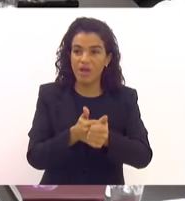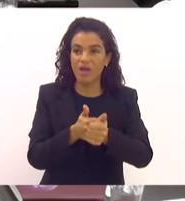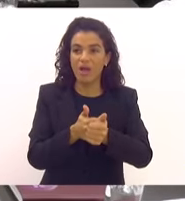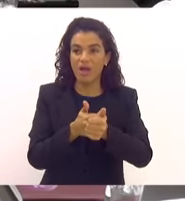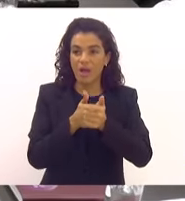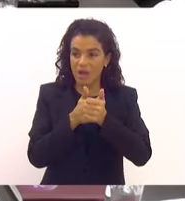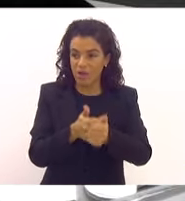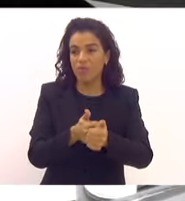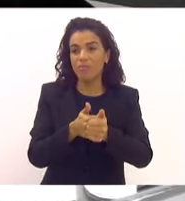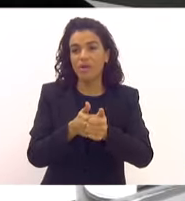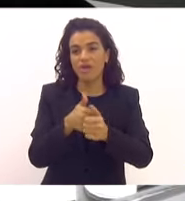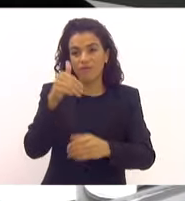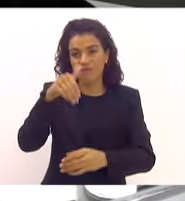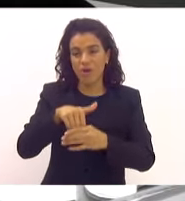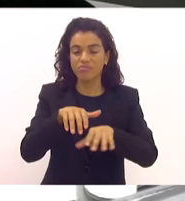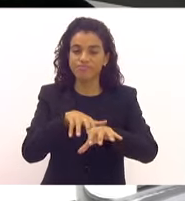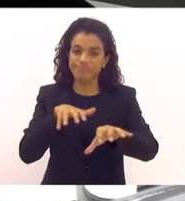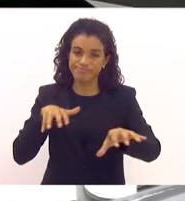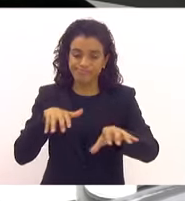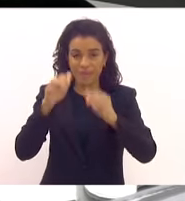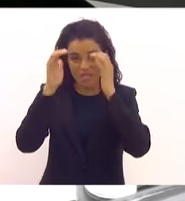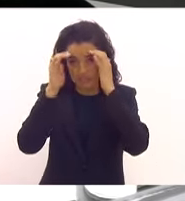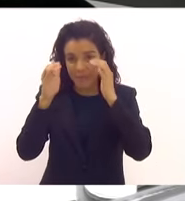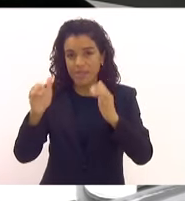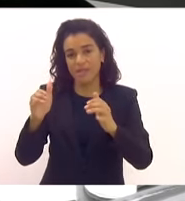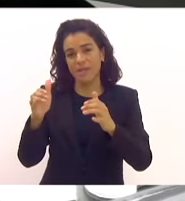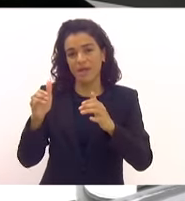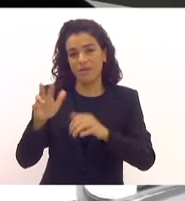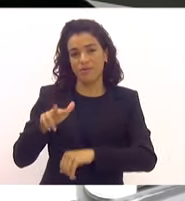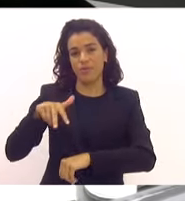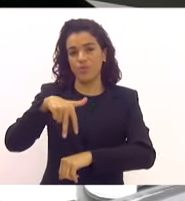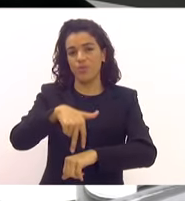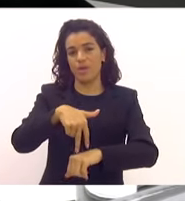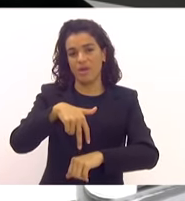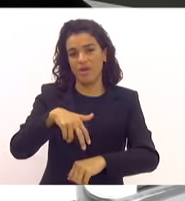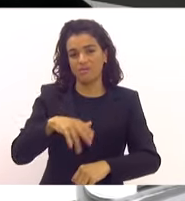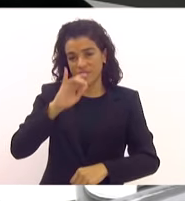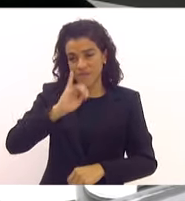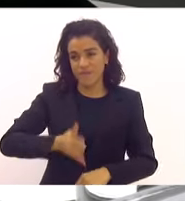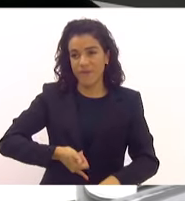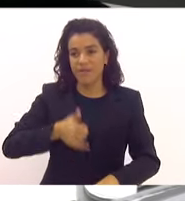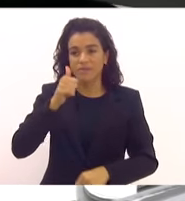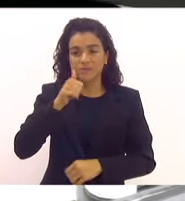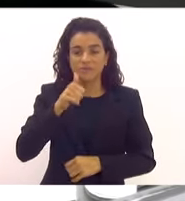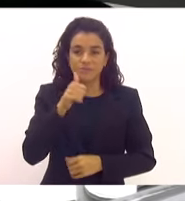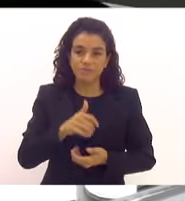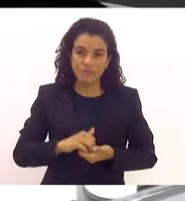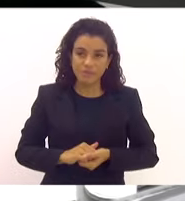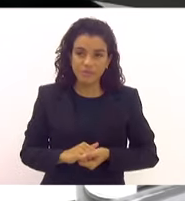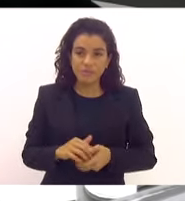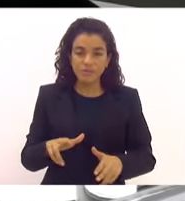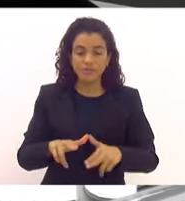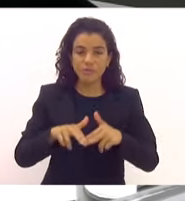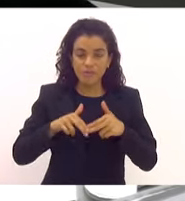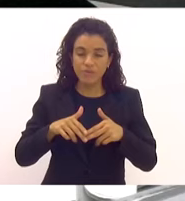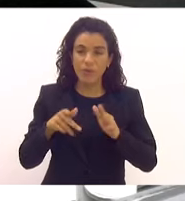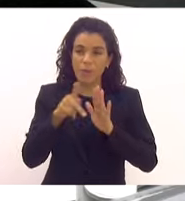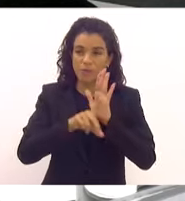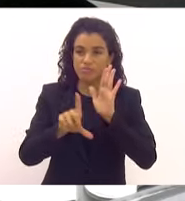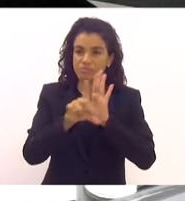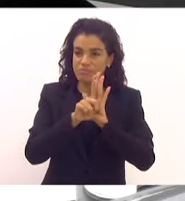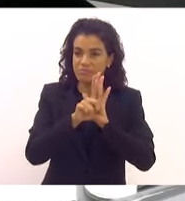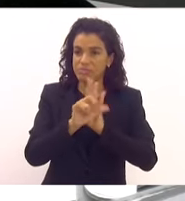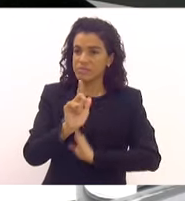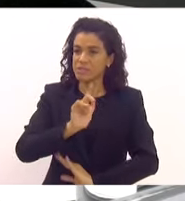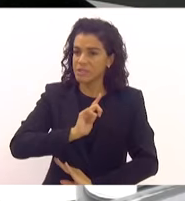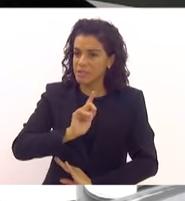eu vou acompanhar a divergência para prestigiar verdadeiramente a causa. E eu acho que esse é um tipo de projeto que, inclusive, a